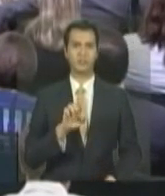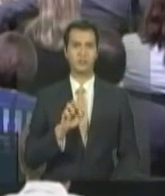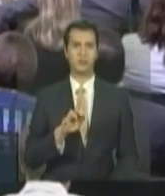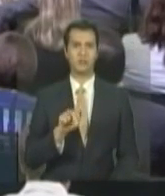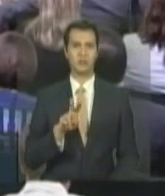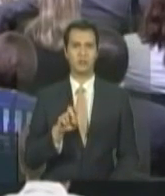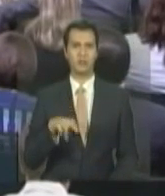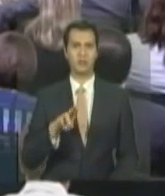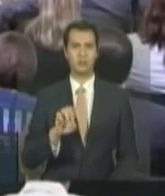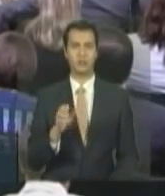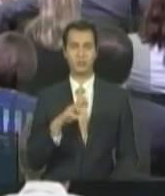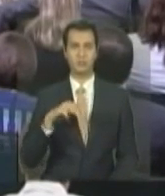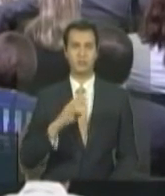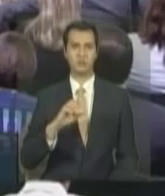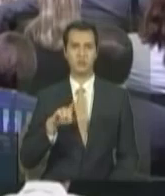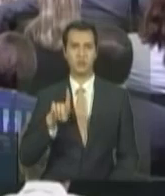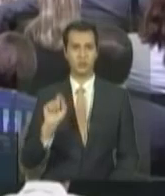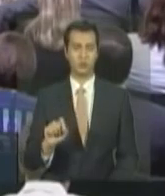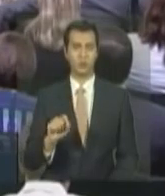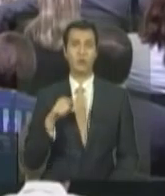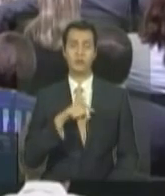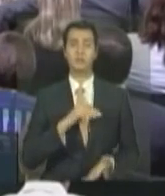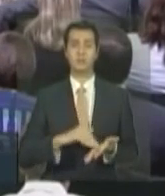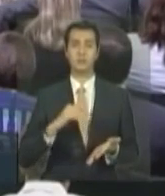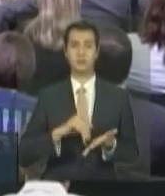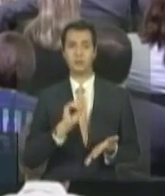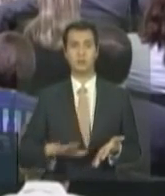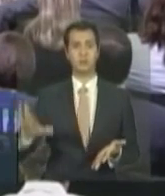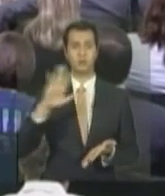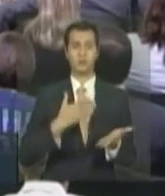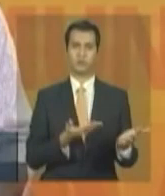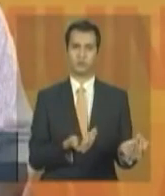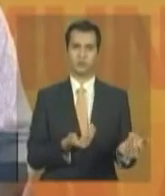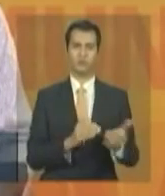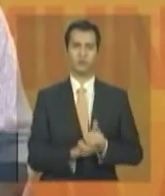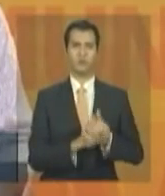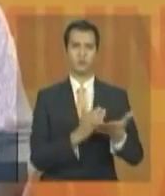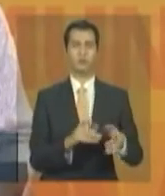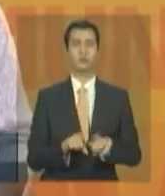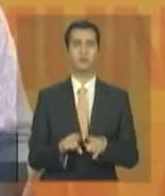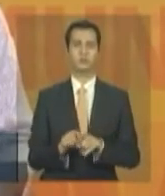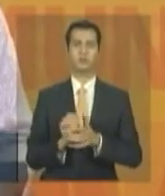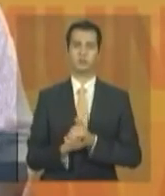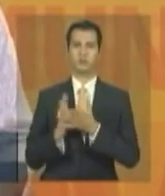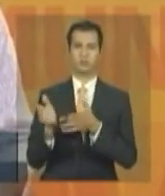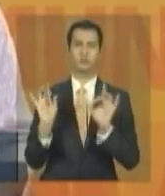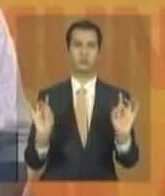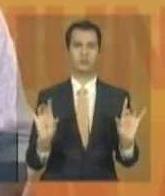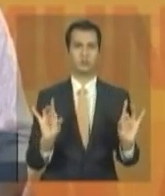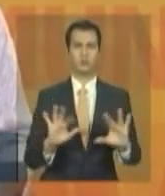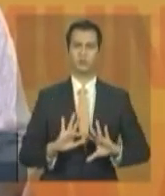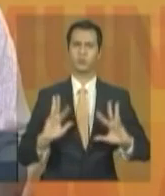Severine Macedo, secretária nacional da Juventude. Queria dirigir um cumprimento